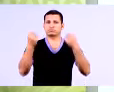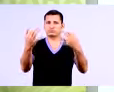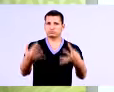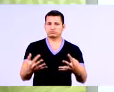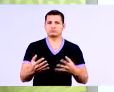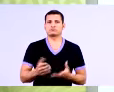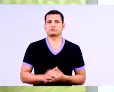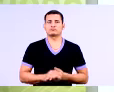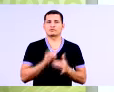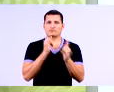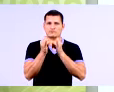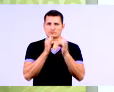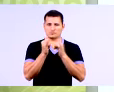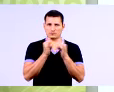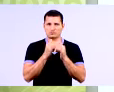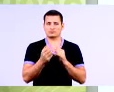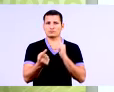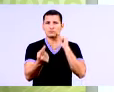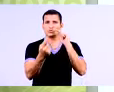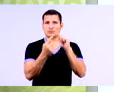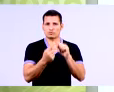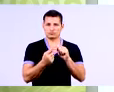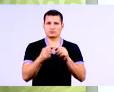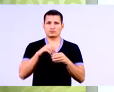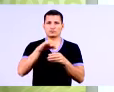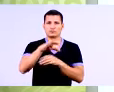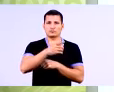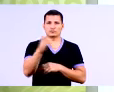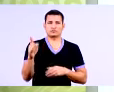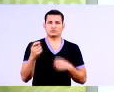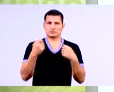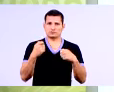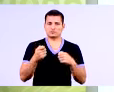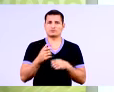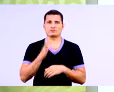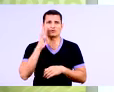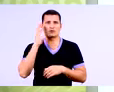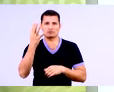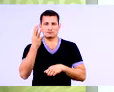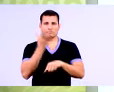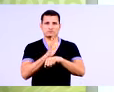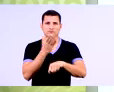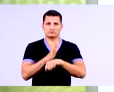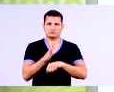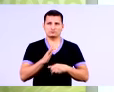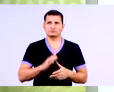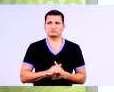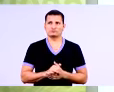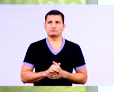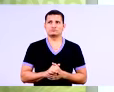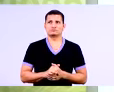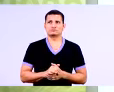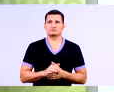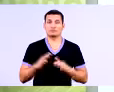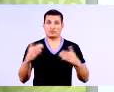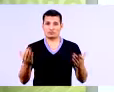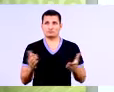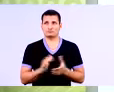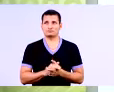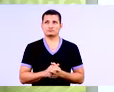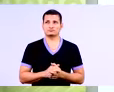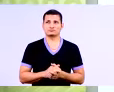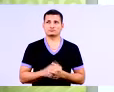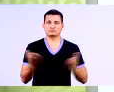cima do conteúdo que vocês precisam para realizar as atividades. Então, vamos